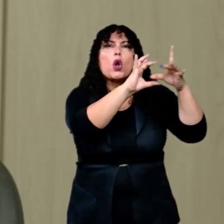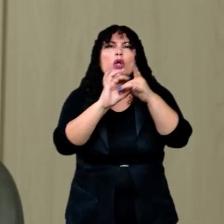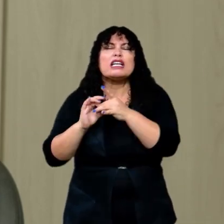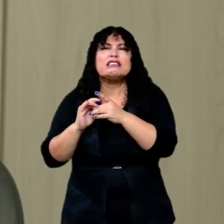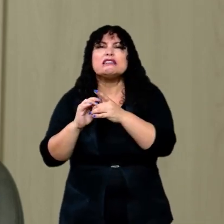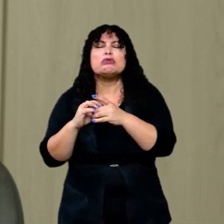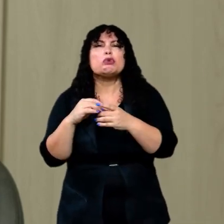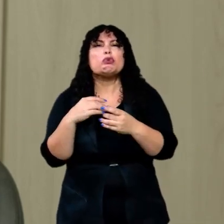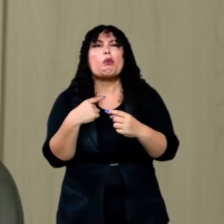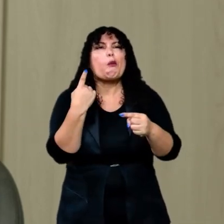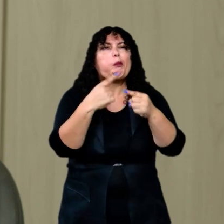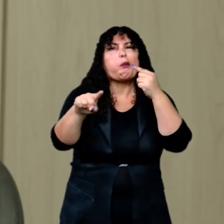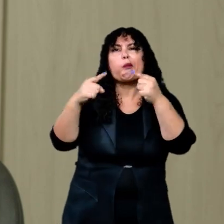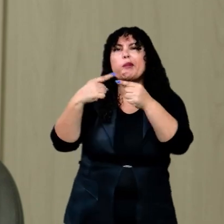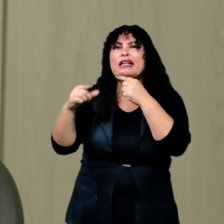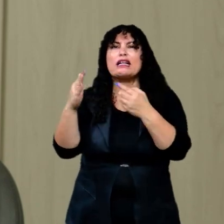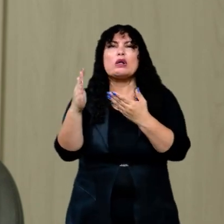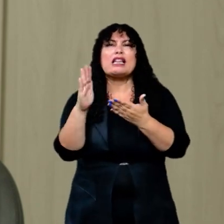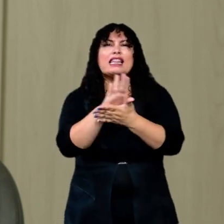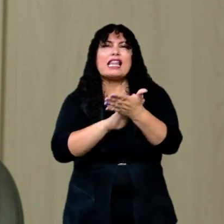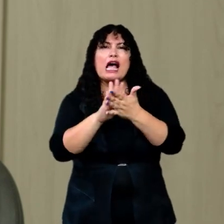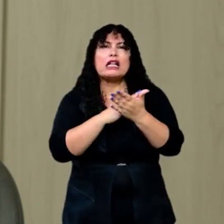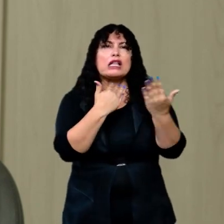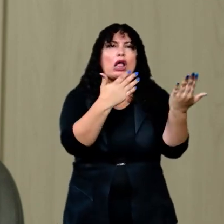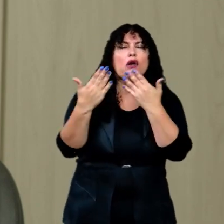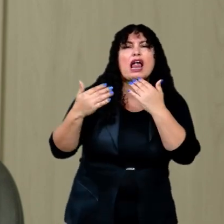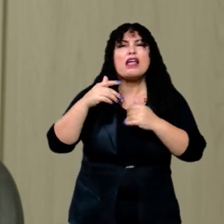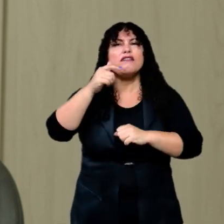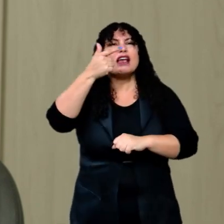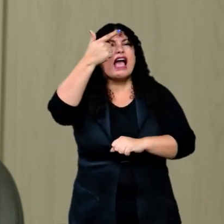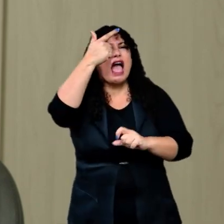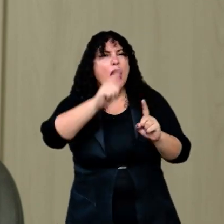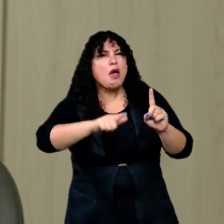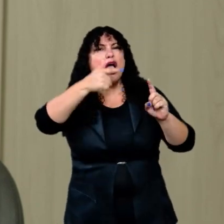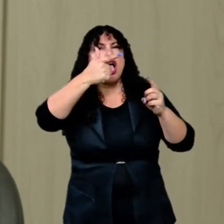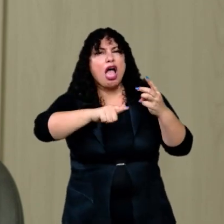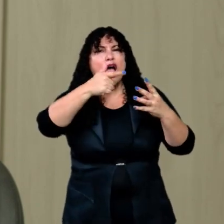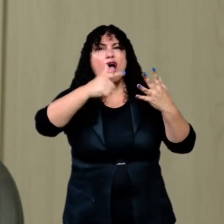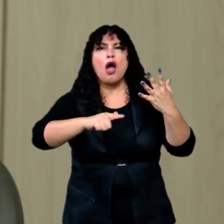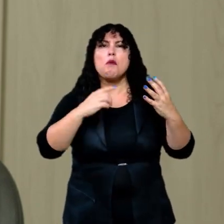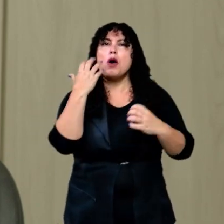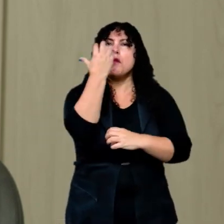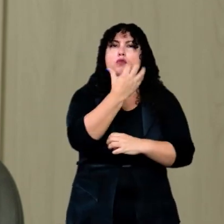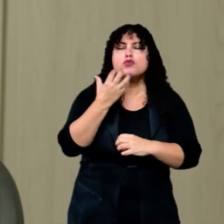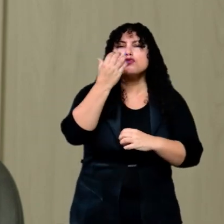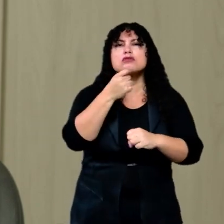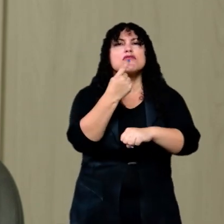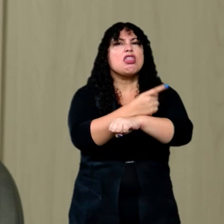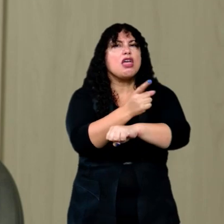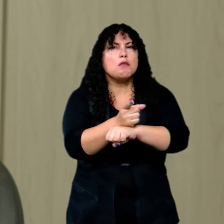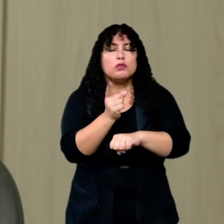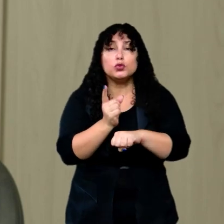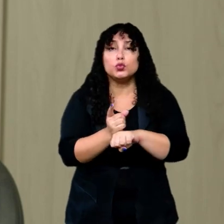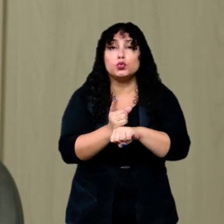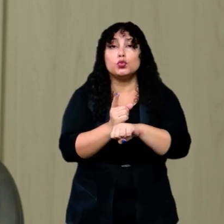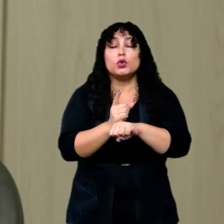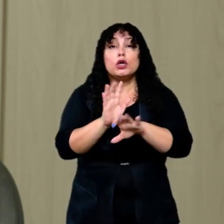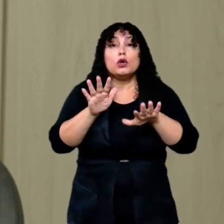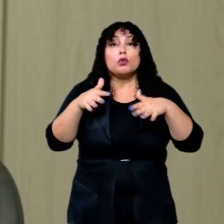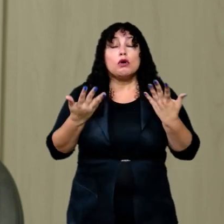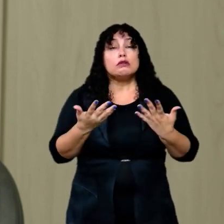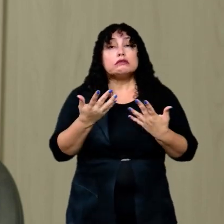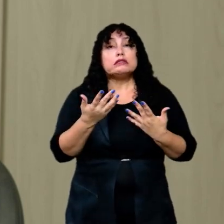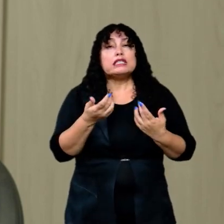ver com aquilo que a gente está conversando. Ele fica repetindo uma música o tempo todo, e aí quando